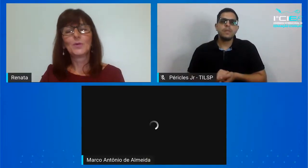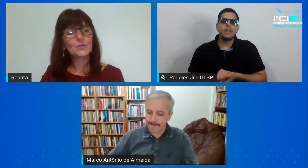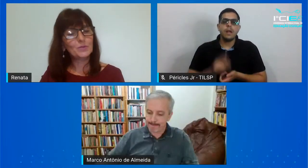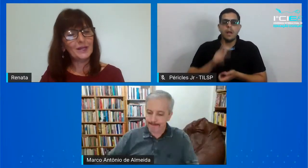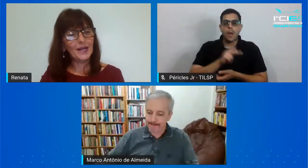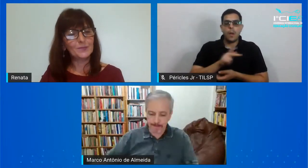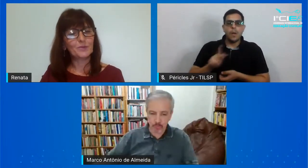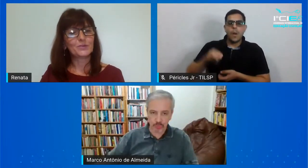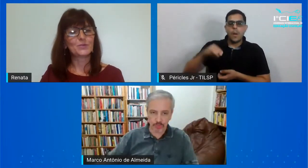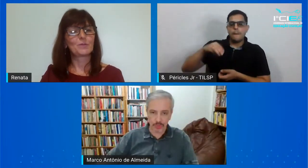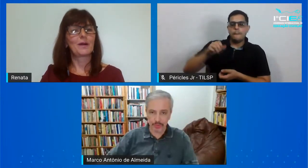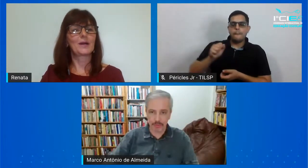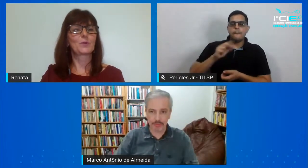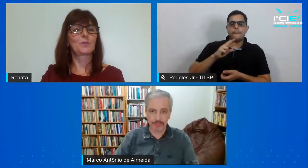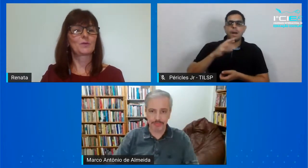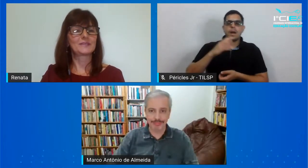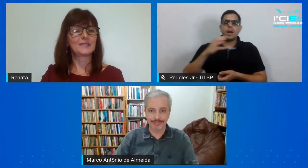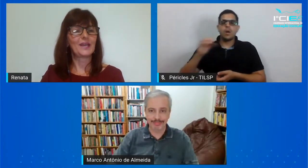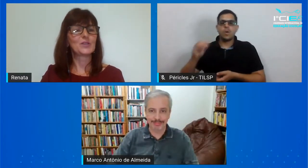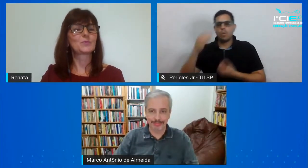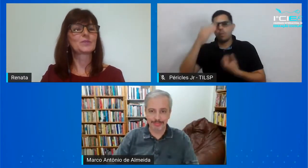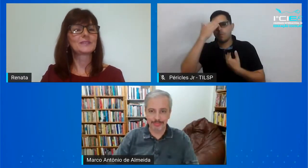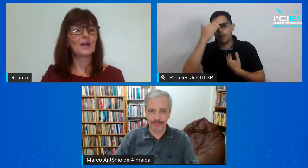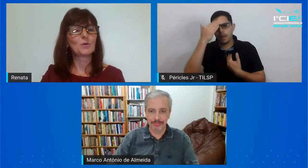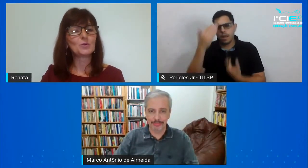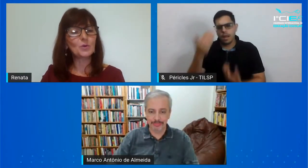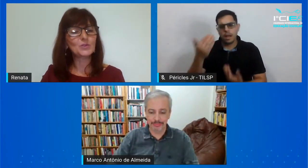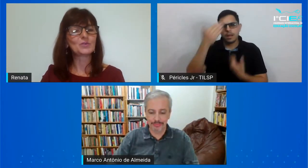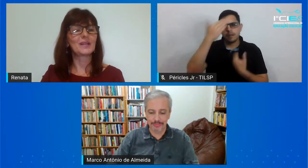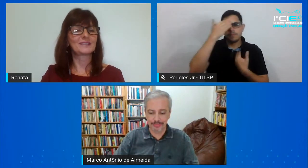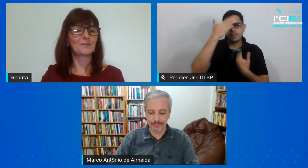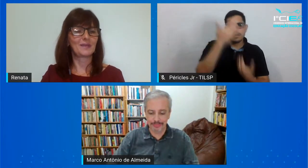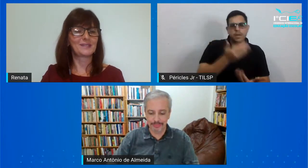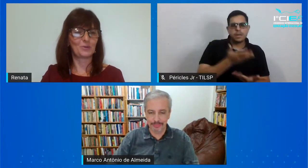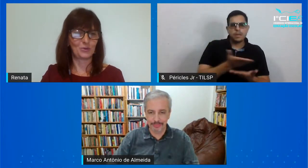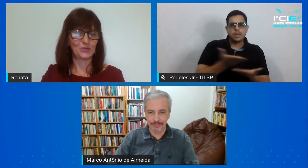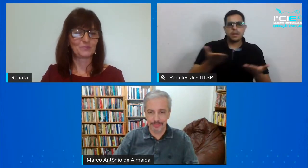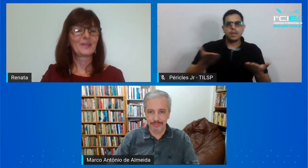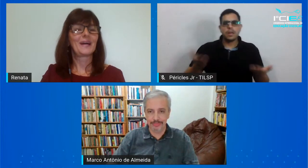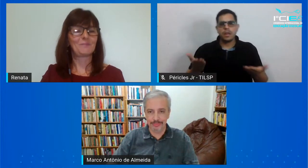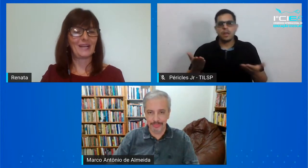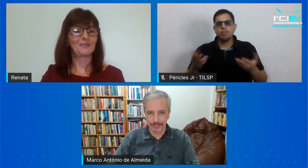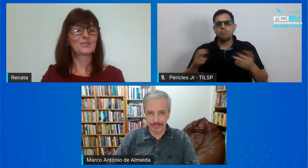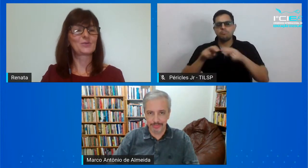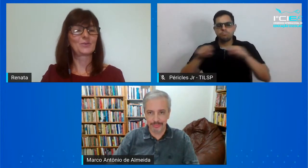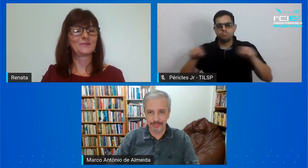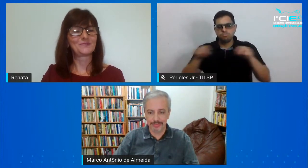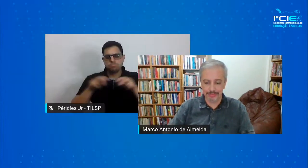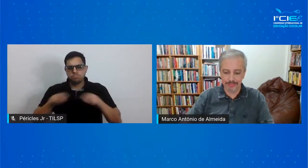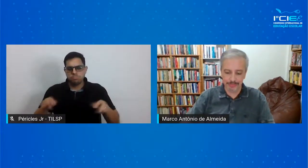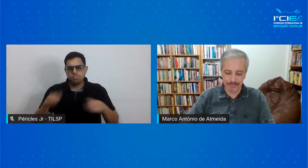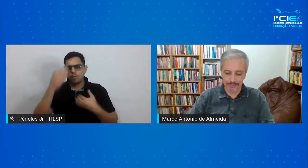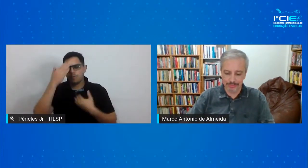Muito obrigado professor Marcos pelo aceite por estar conosco nessa mesa hoje a palavra é sua